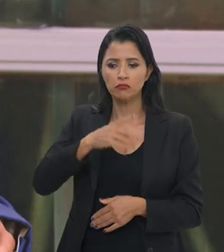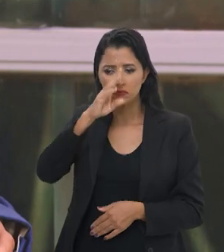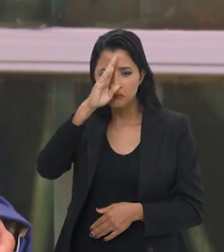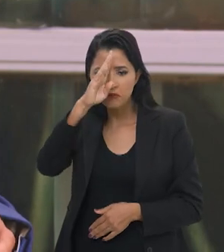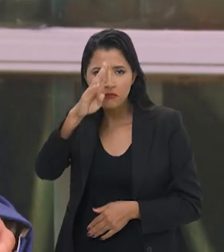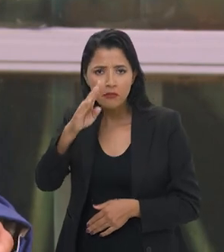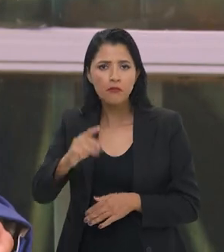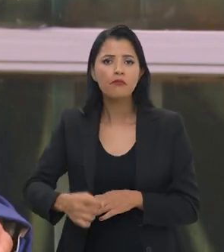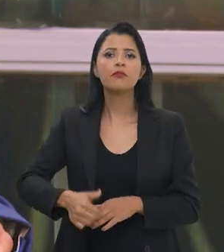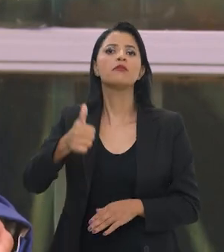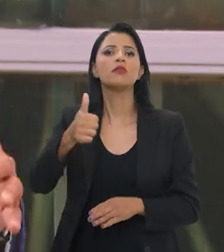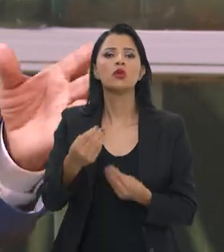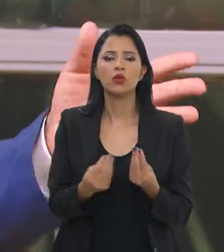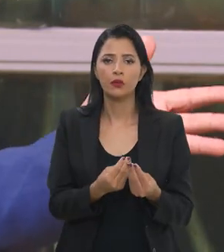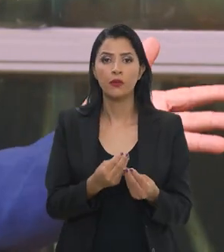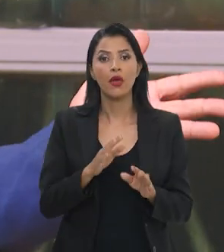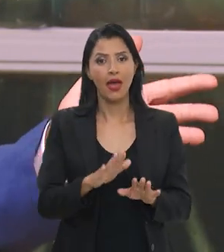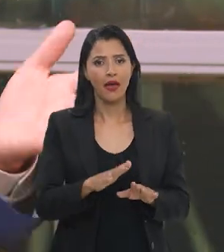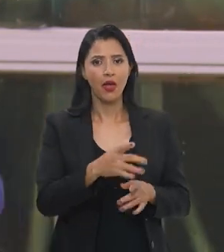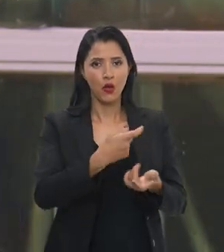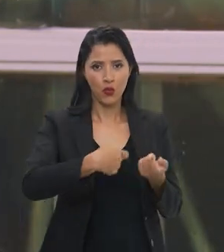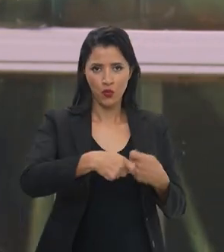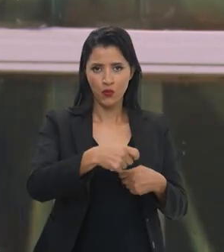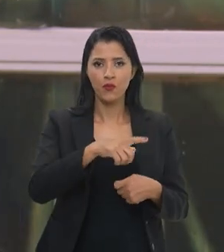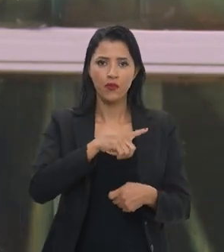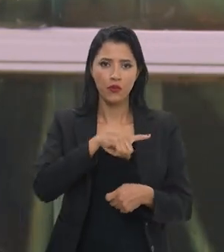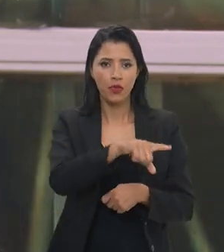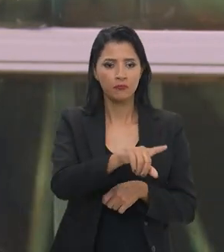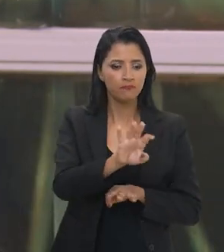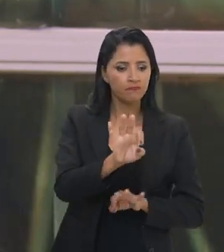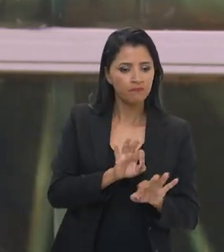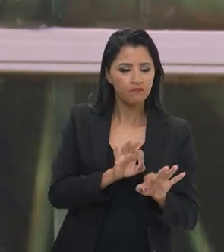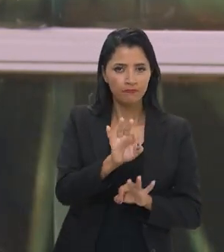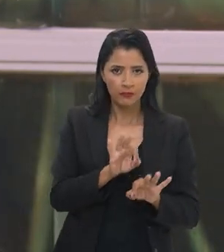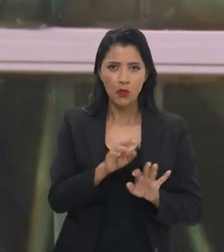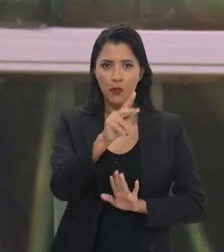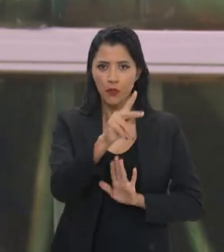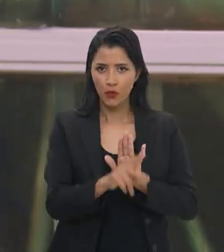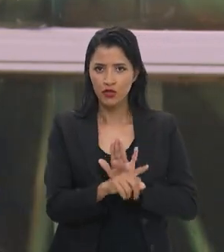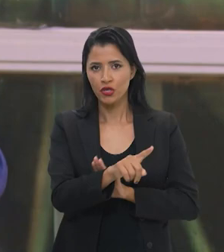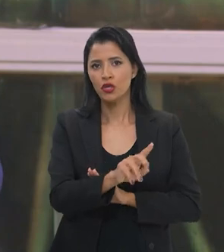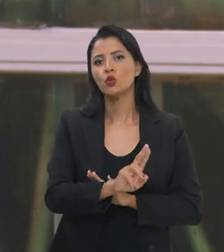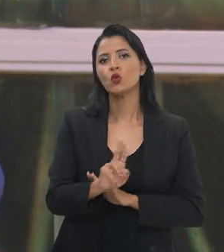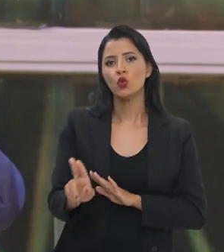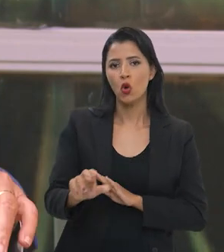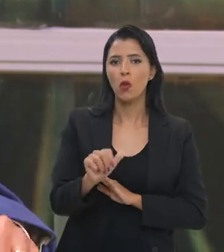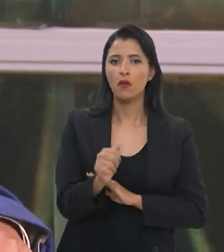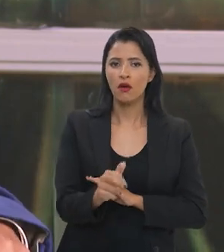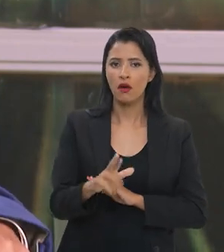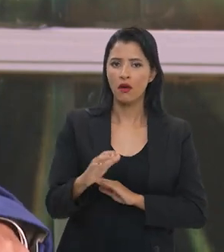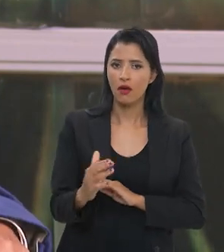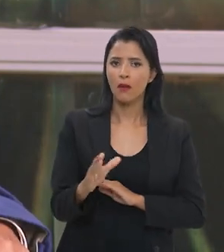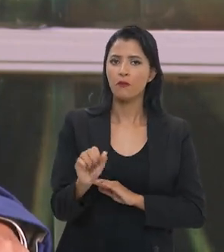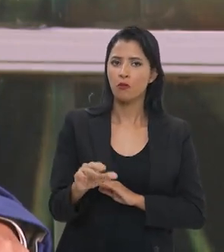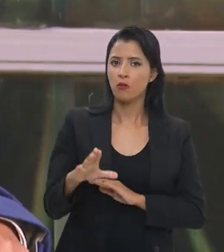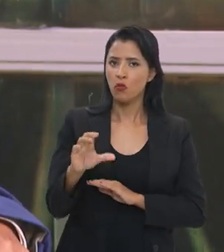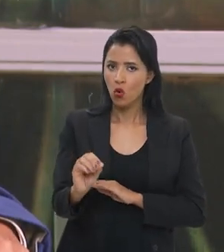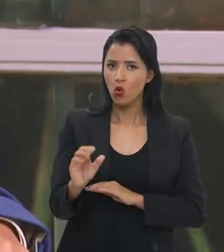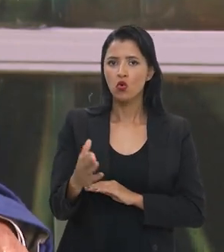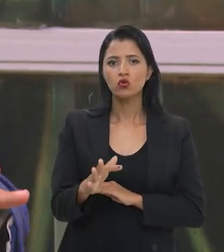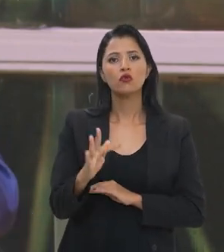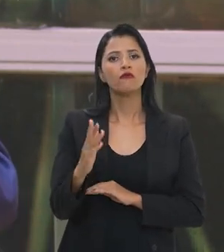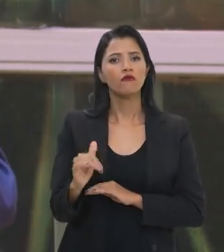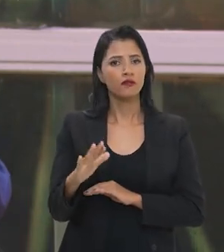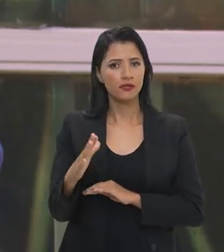vamos priorizar a economia é ter o esboço daquilo que se acabou-se fiscal